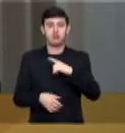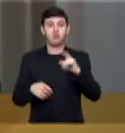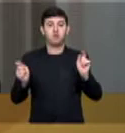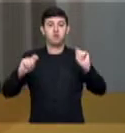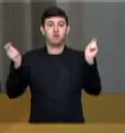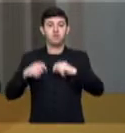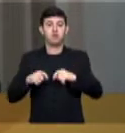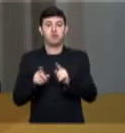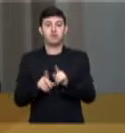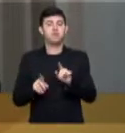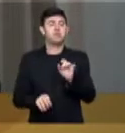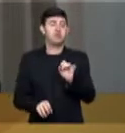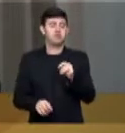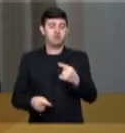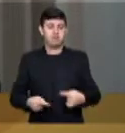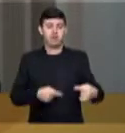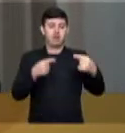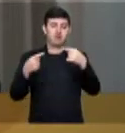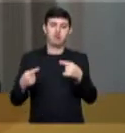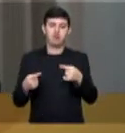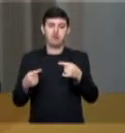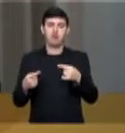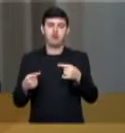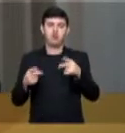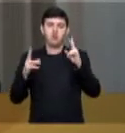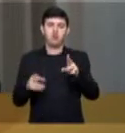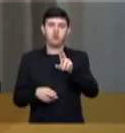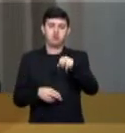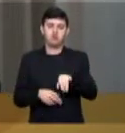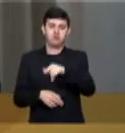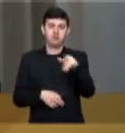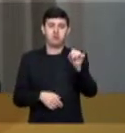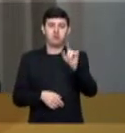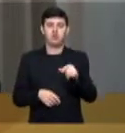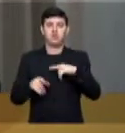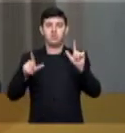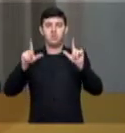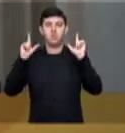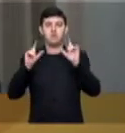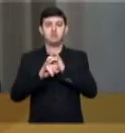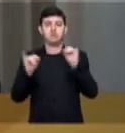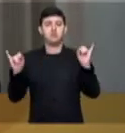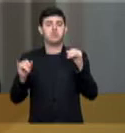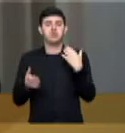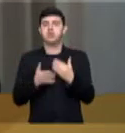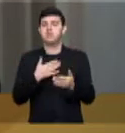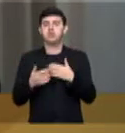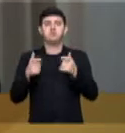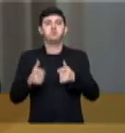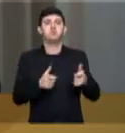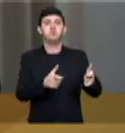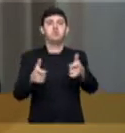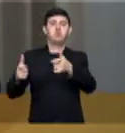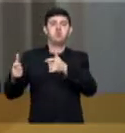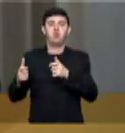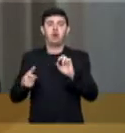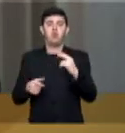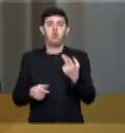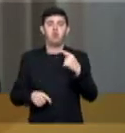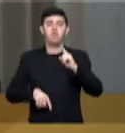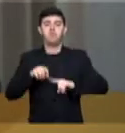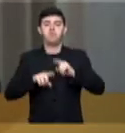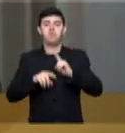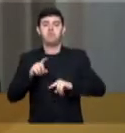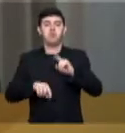matéria privativa da União, que é, aqui nesse caso, publicidade comercial, independentemente do local ou do produto. E nesse passo, a